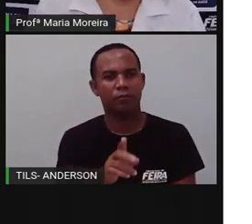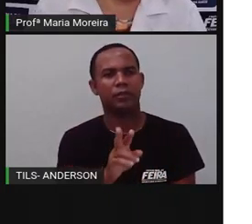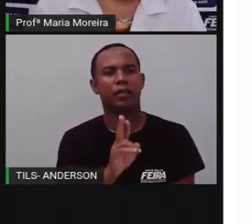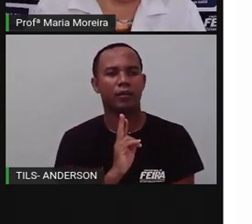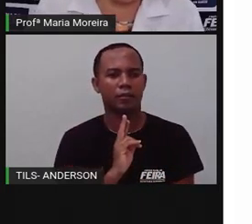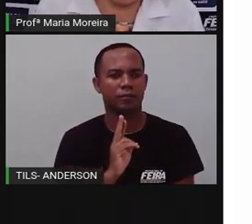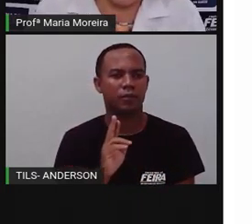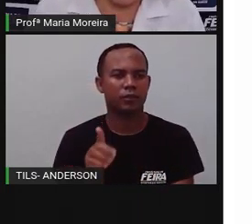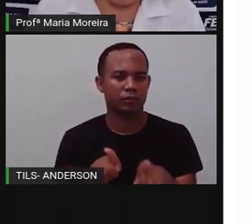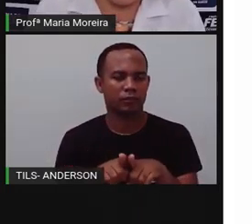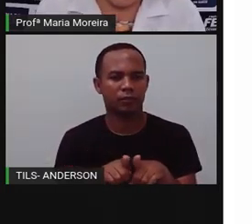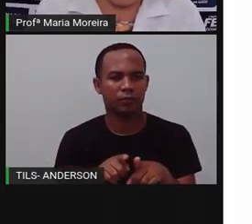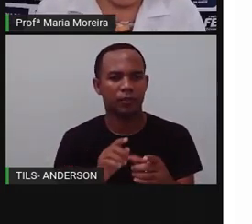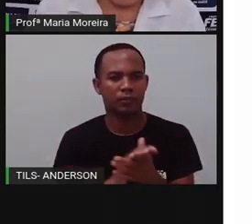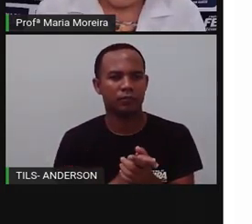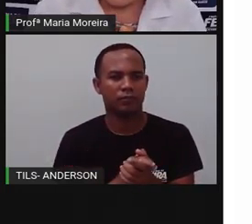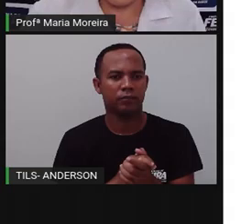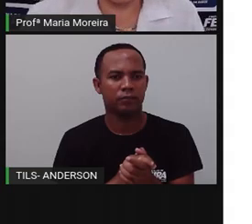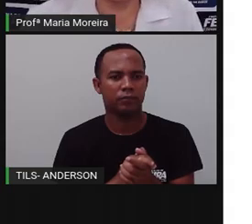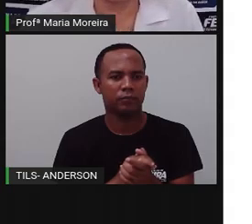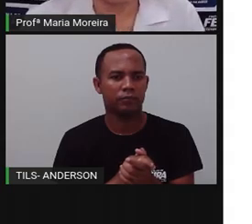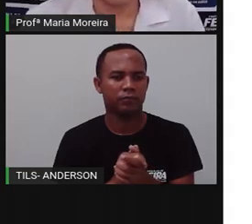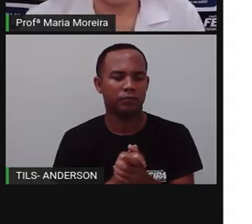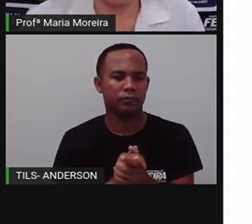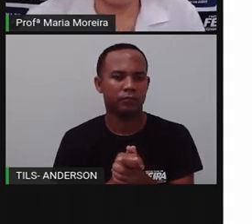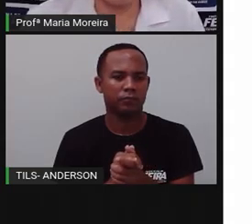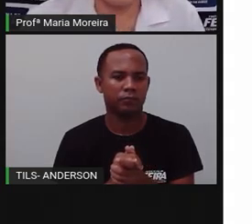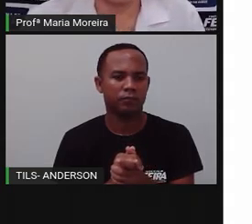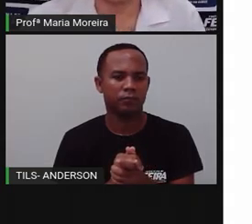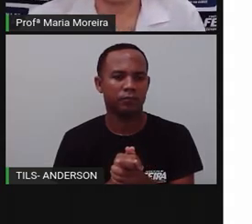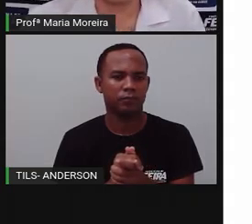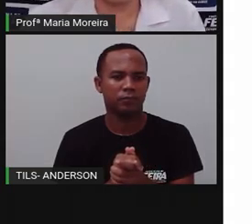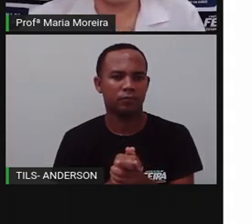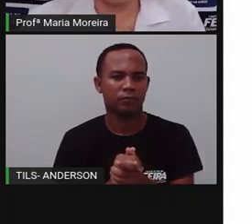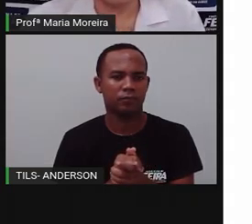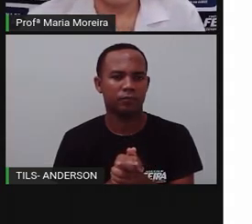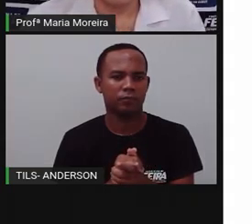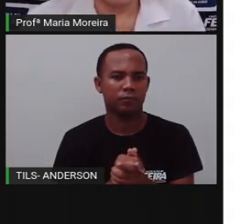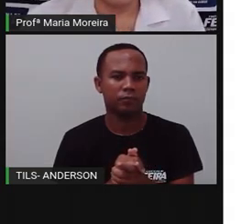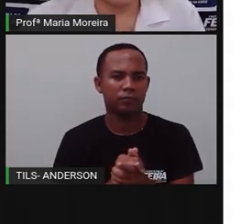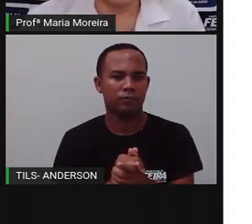o professor de vocês irá passar. Certo? Então vamos lá.